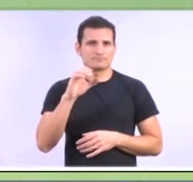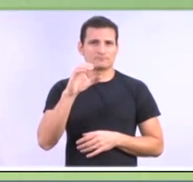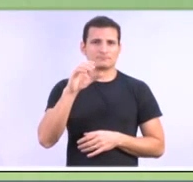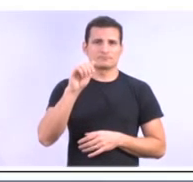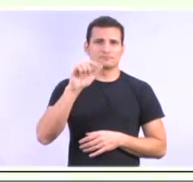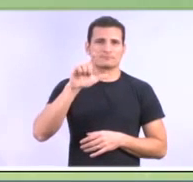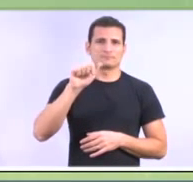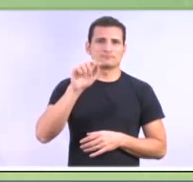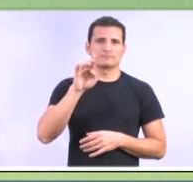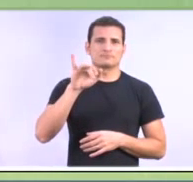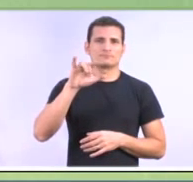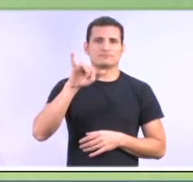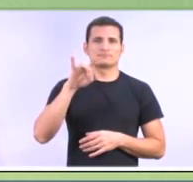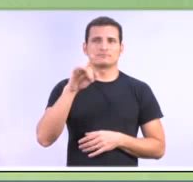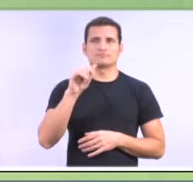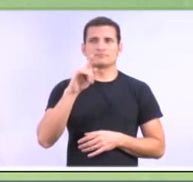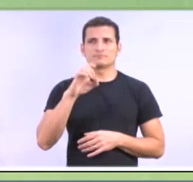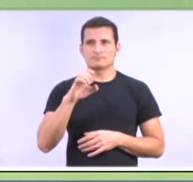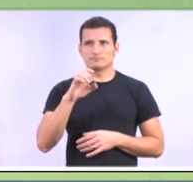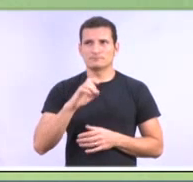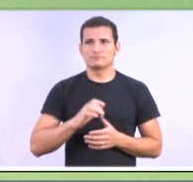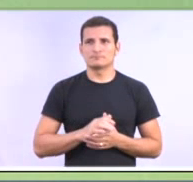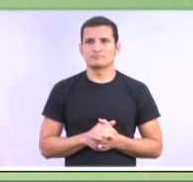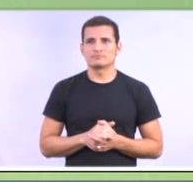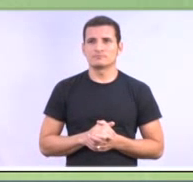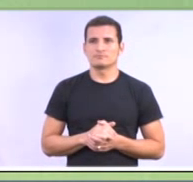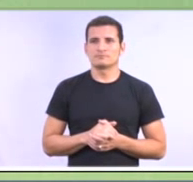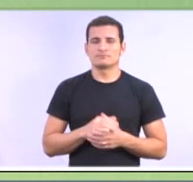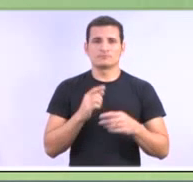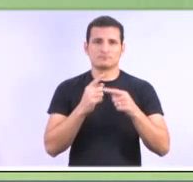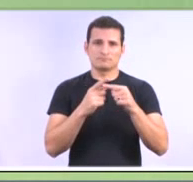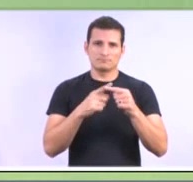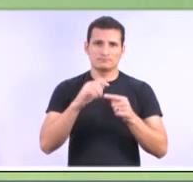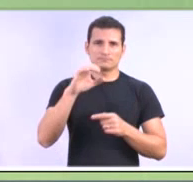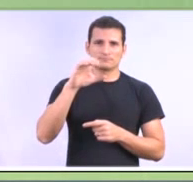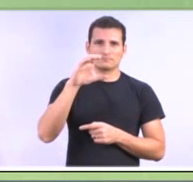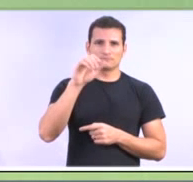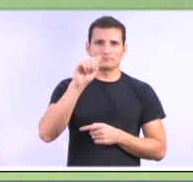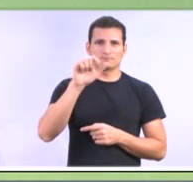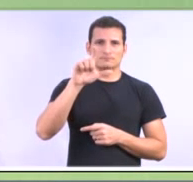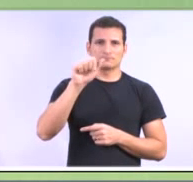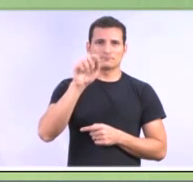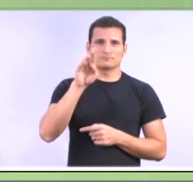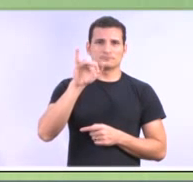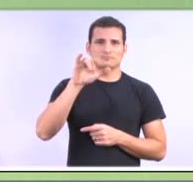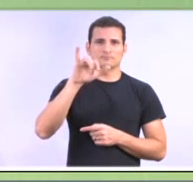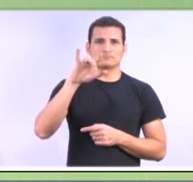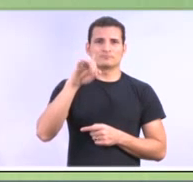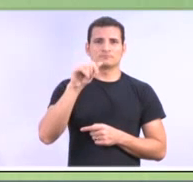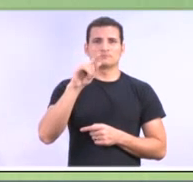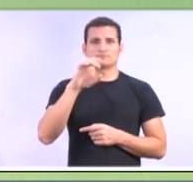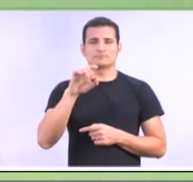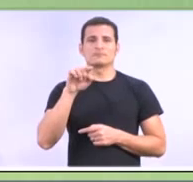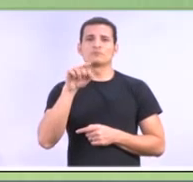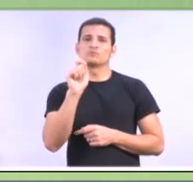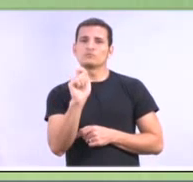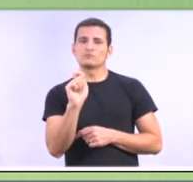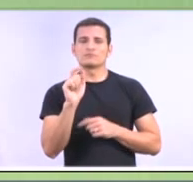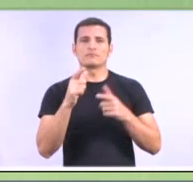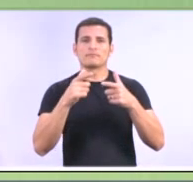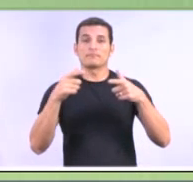escalabilidade. Isso porque a escalabilidade ela tem que permitir, como a gente falou, expandir, né?